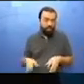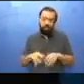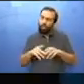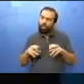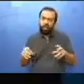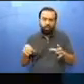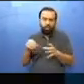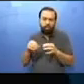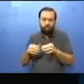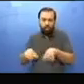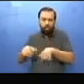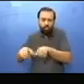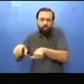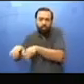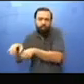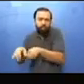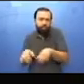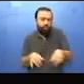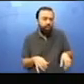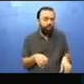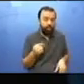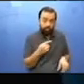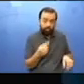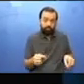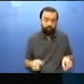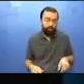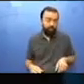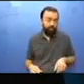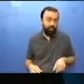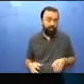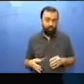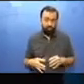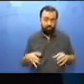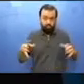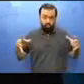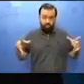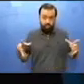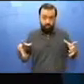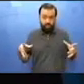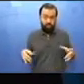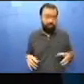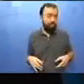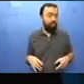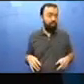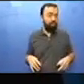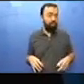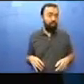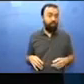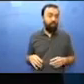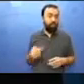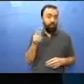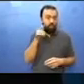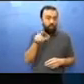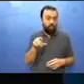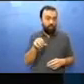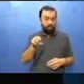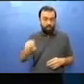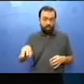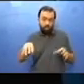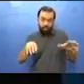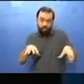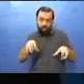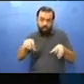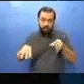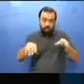vários ovos. Já a tartaruga de couro, que é a maior tartaruga e que está em risco de extinção, ela desova em